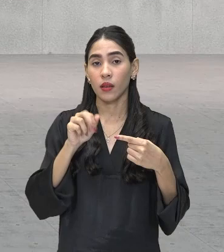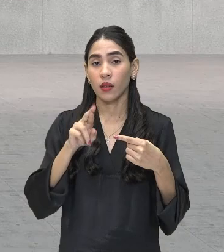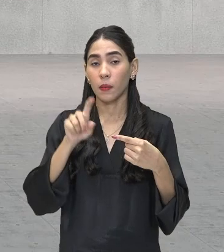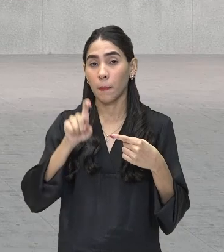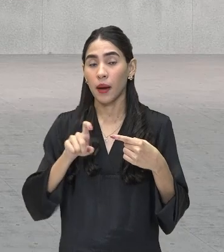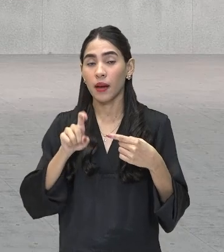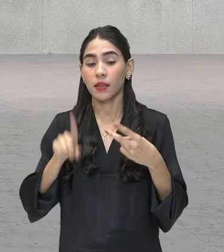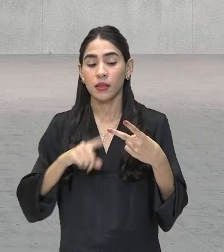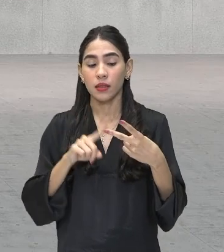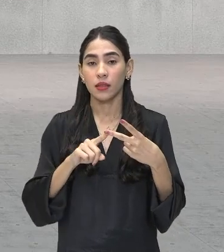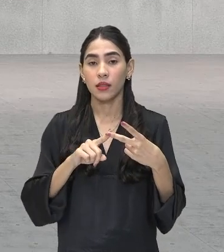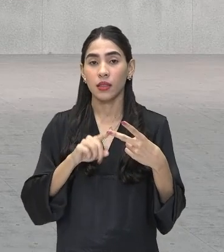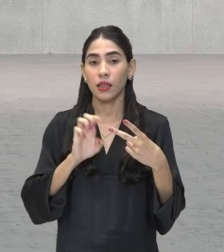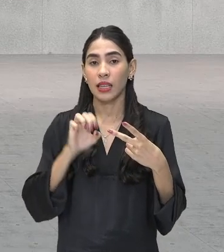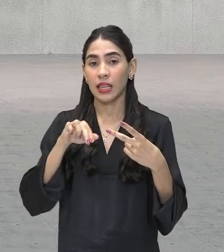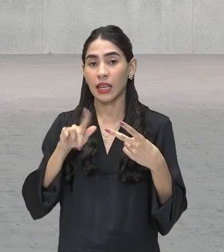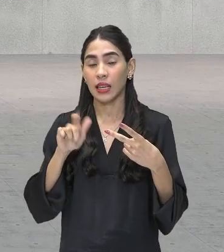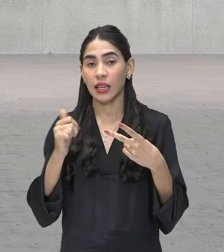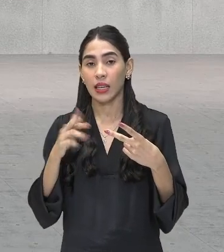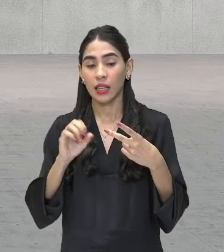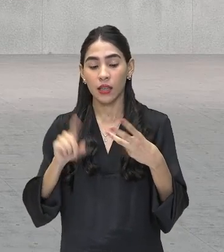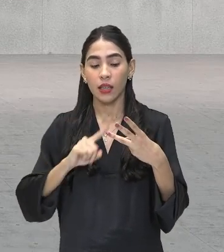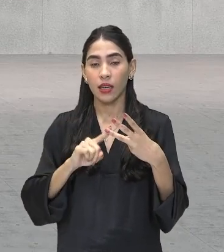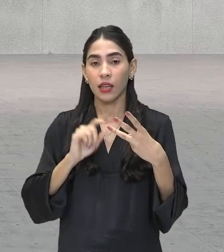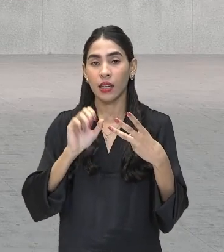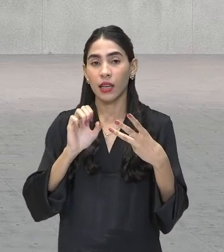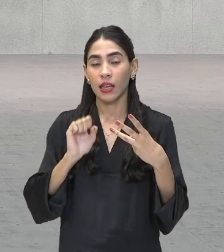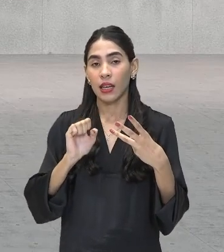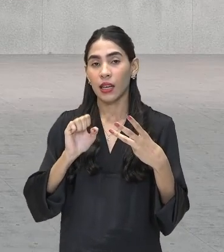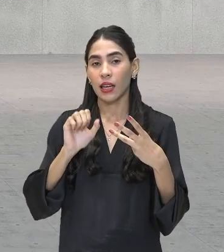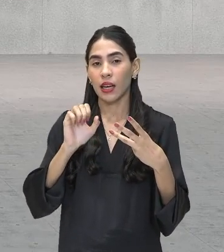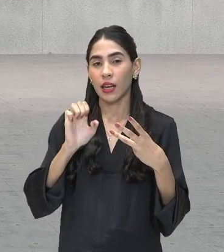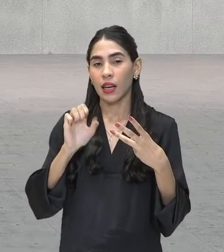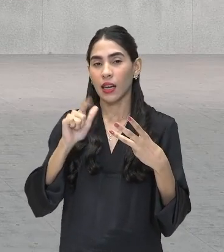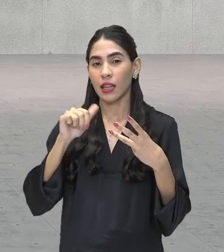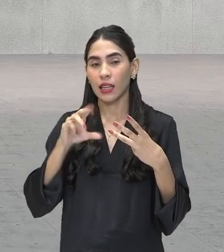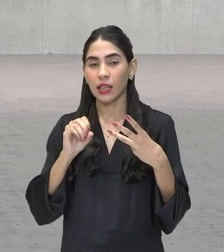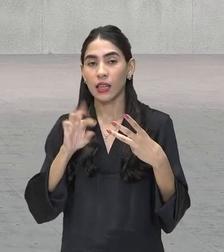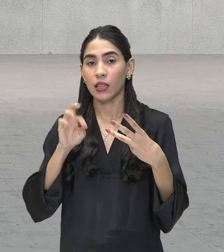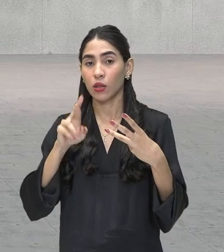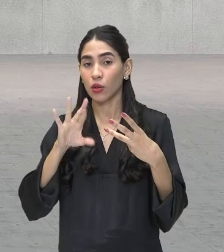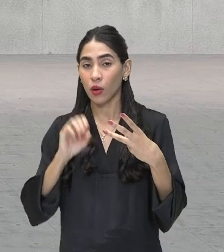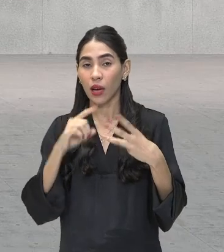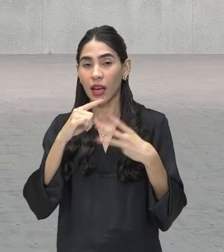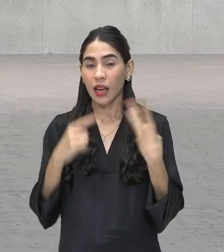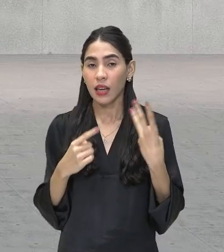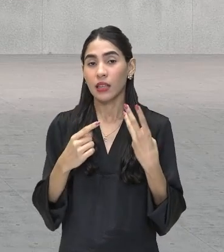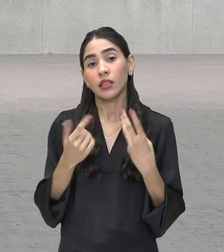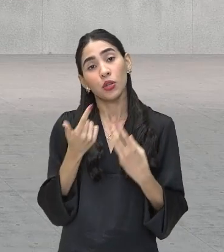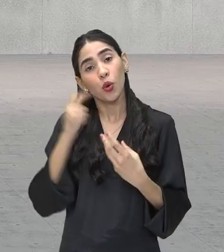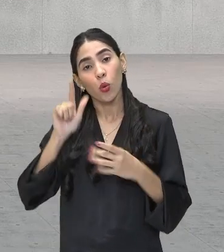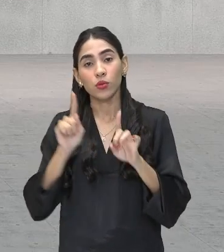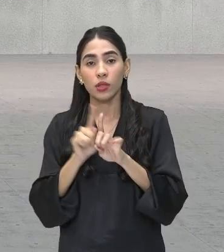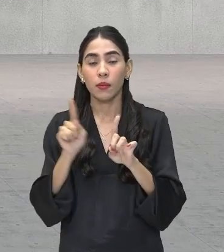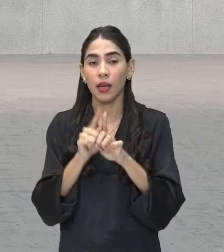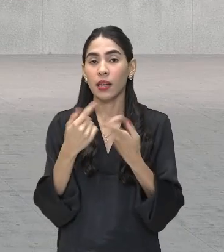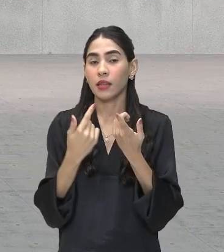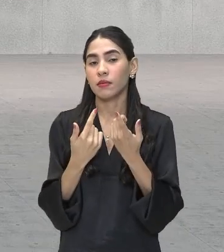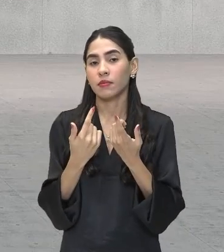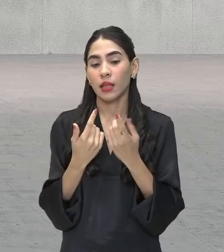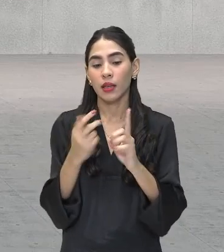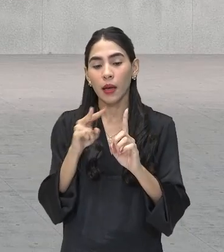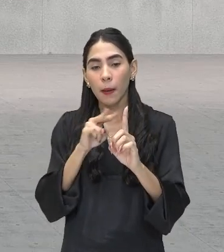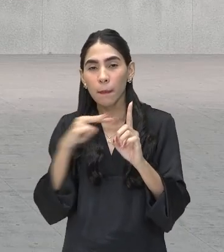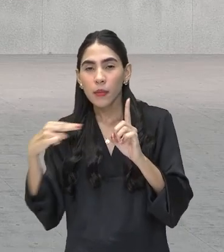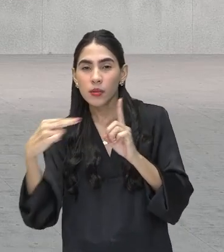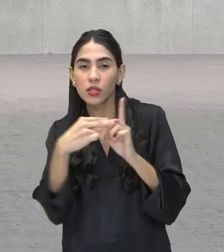Marx, Engels, Alain Touraine, entre outros, que veem os movimentos sociais como